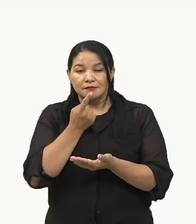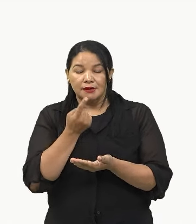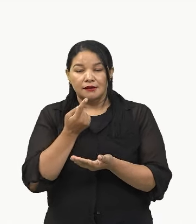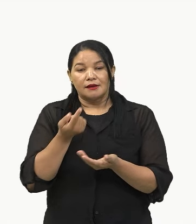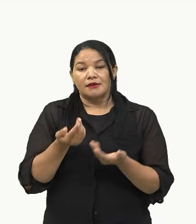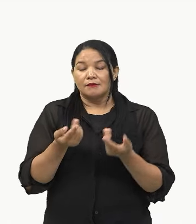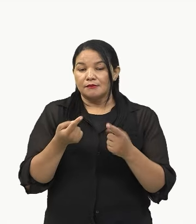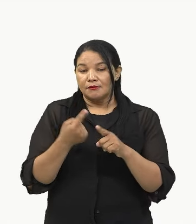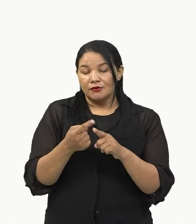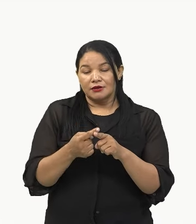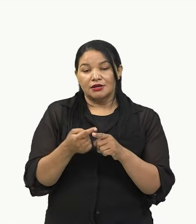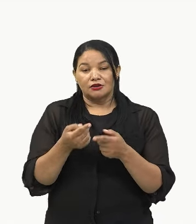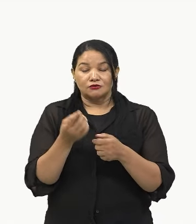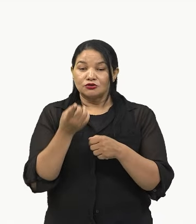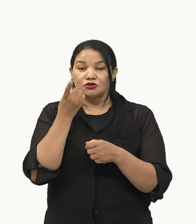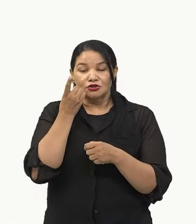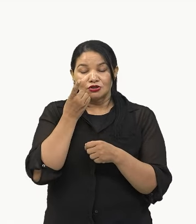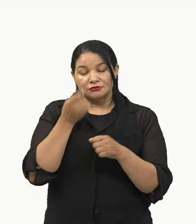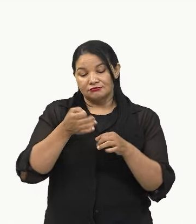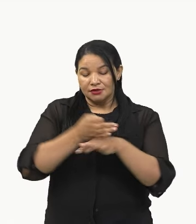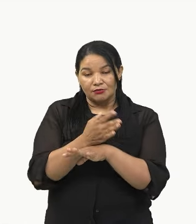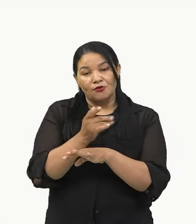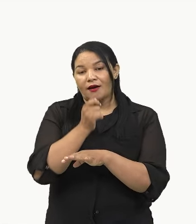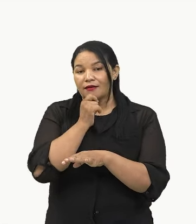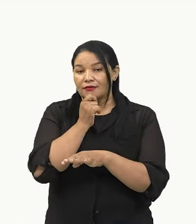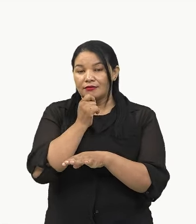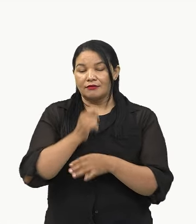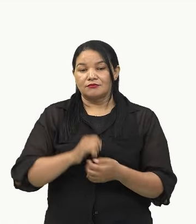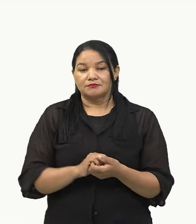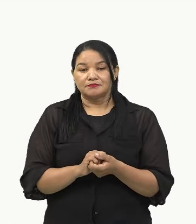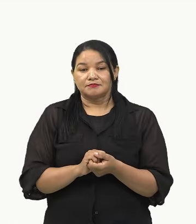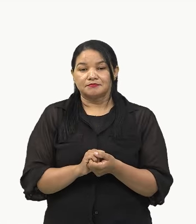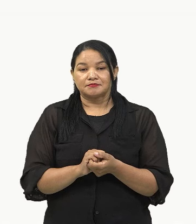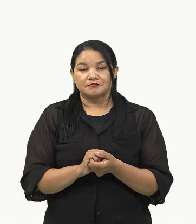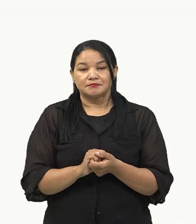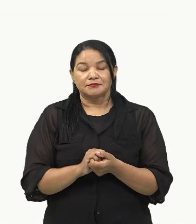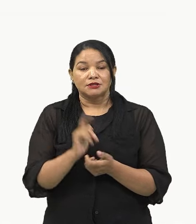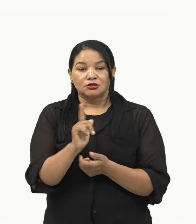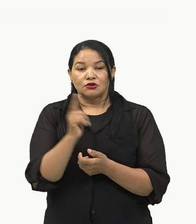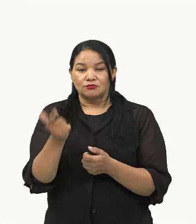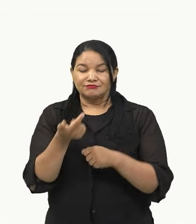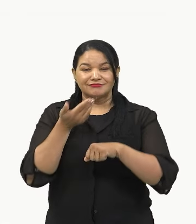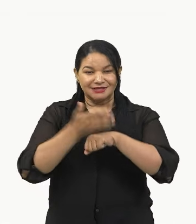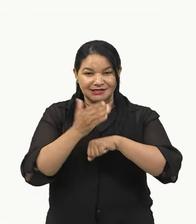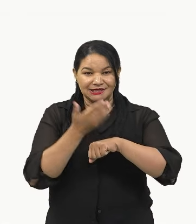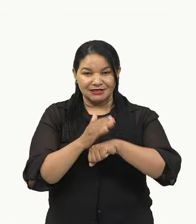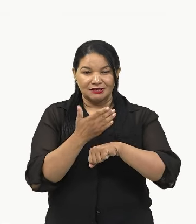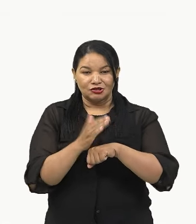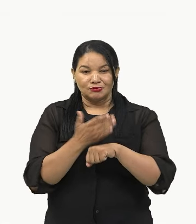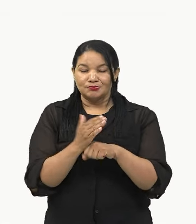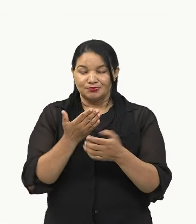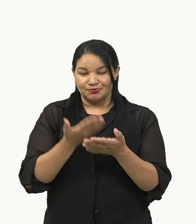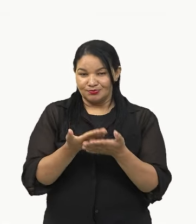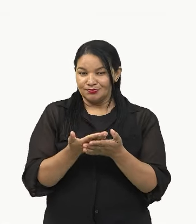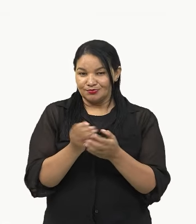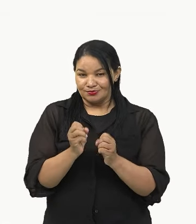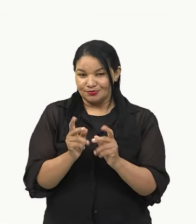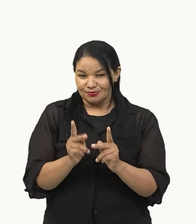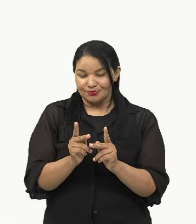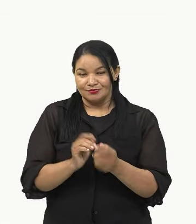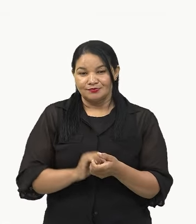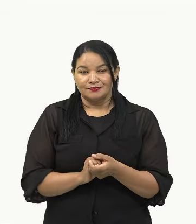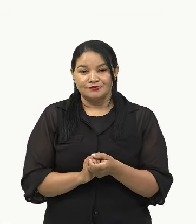Por quê? Porque o nosso dia ainda não acabou. E agora, gente, vamos aplicar um pouquinho o que a gente acabou de estudar?